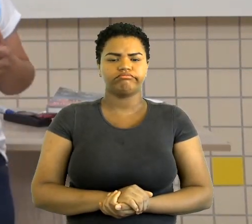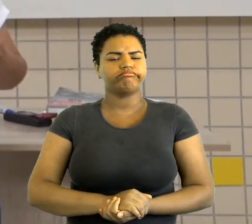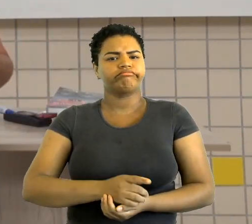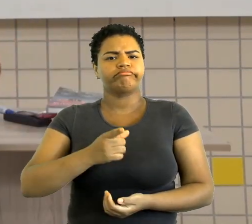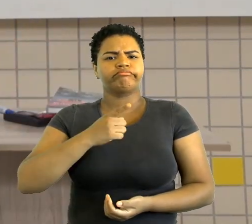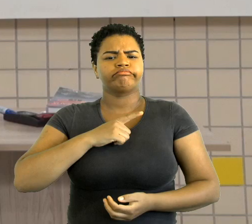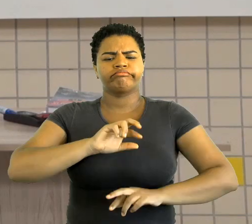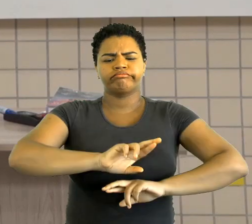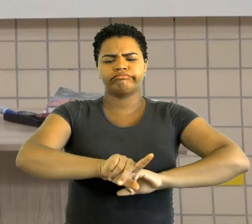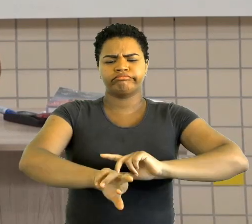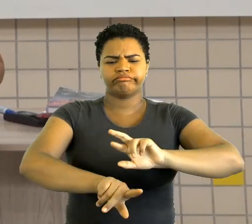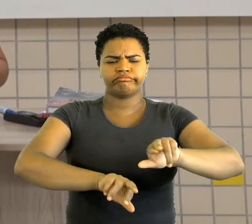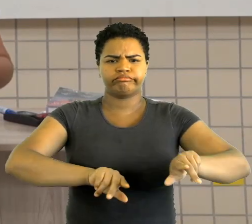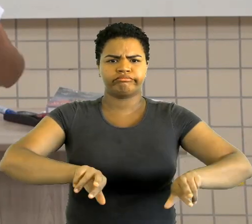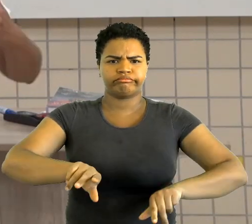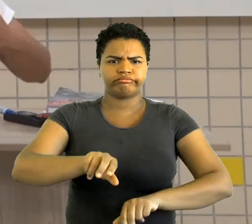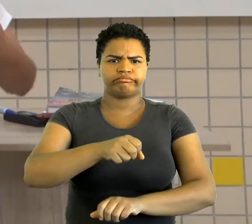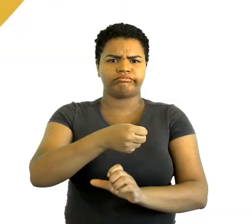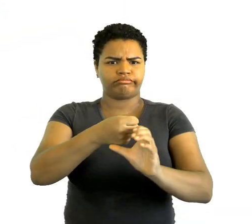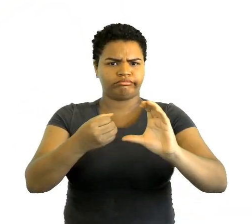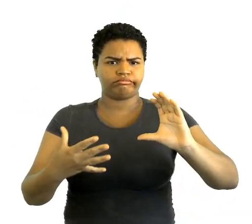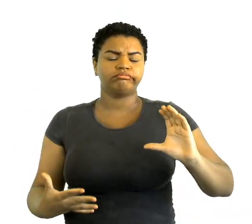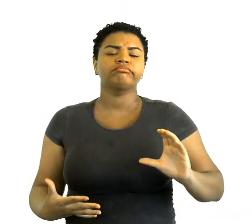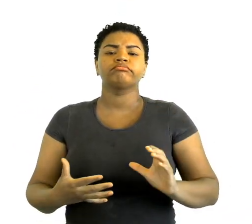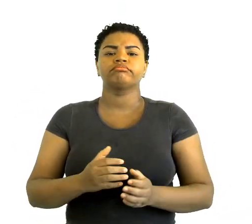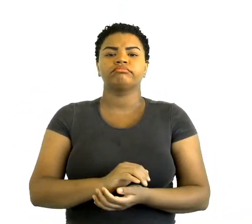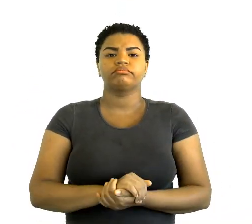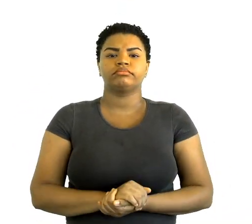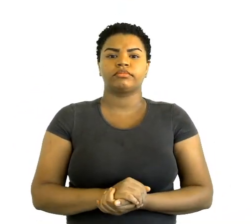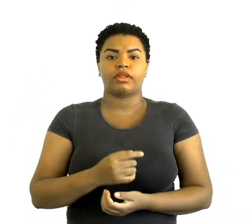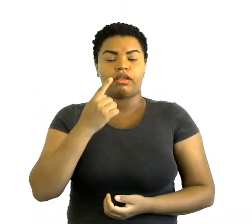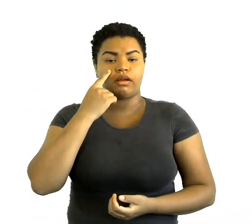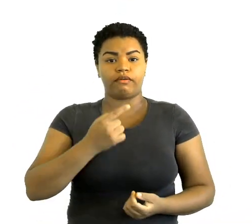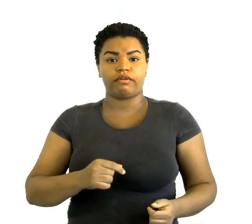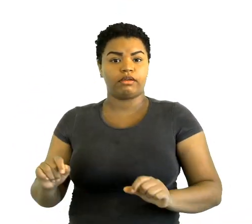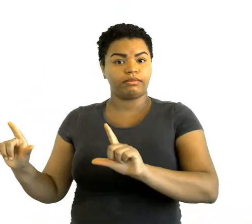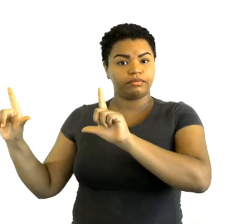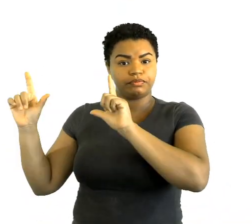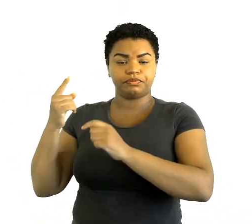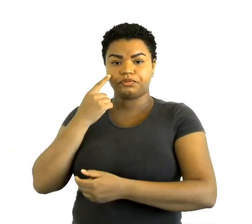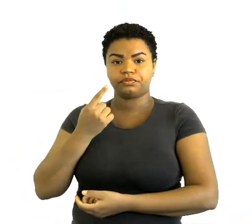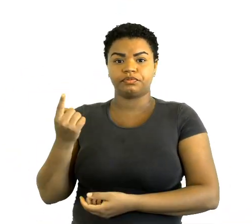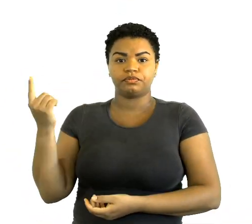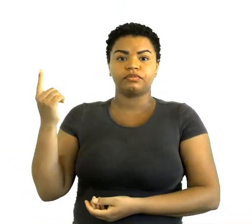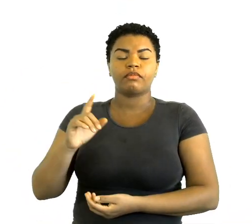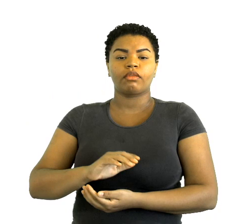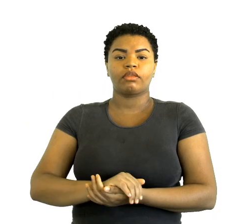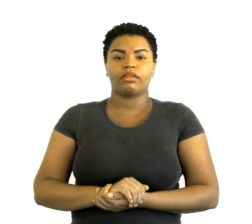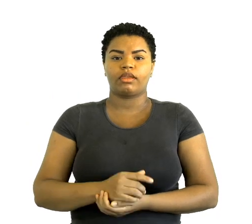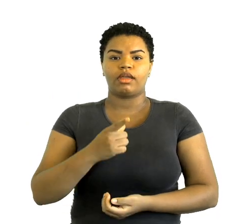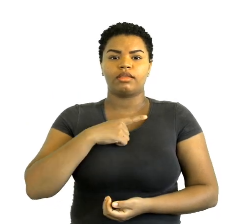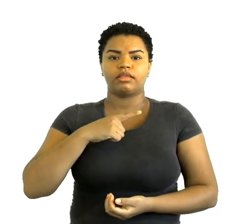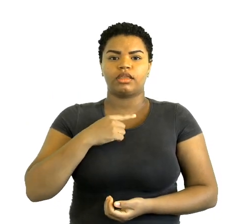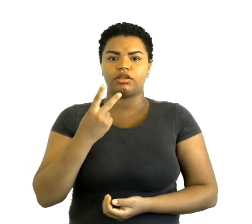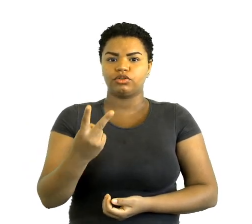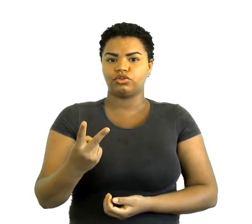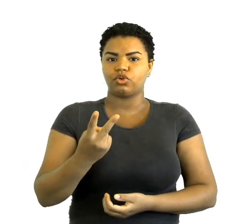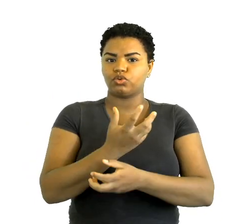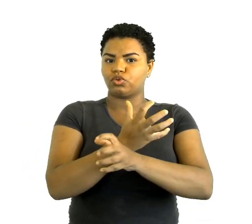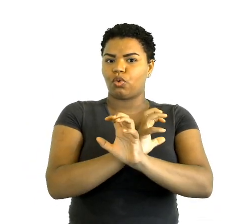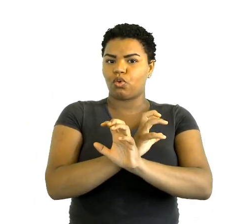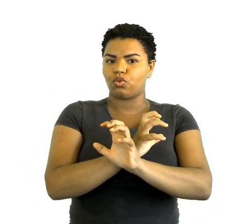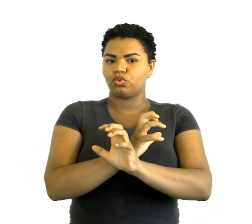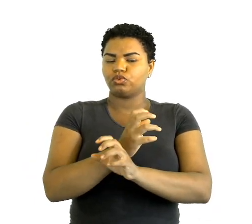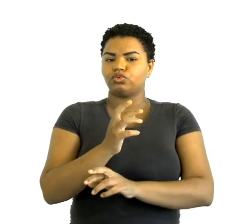diferentes aspectos. Se a gente for olhar agora na nossa lâmina, nós vamos ver dois tipos de esqueletos diferentes. O esqueleto do